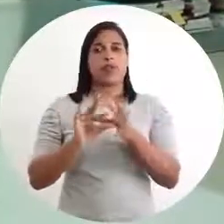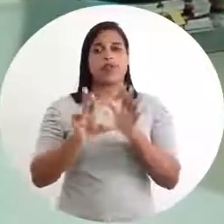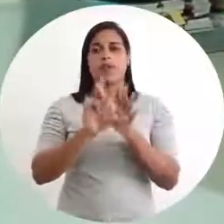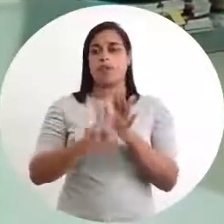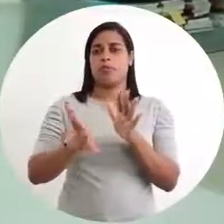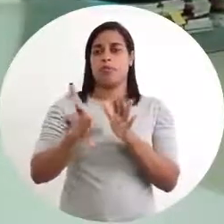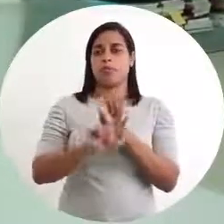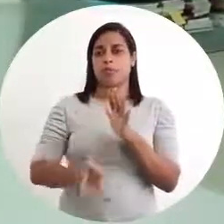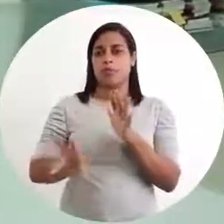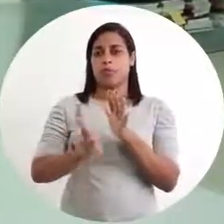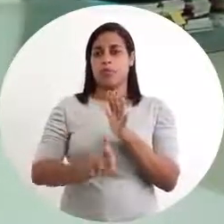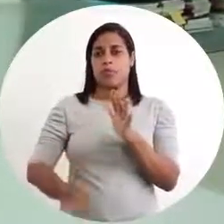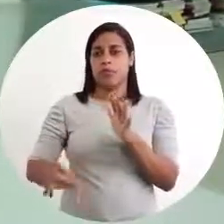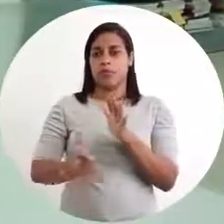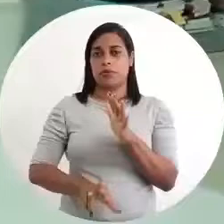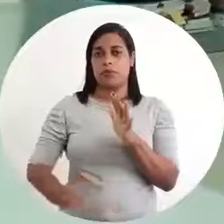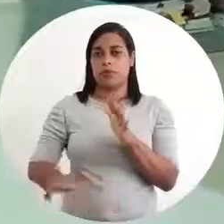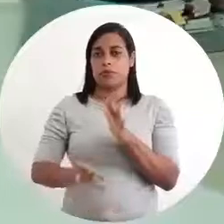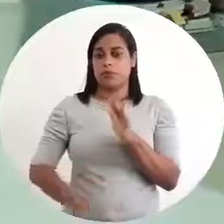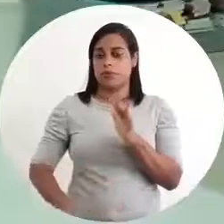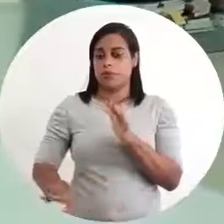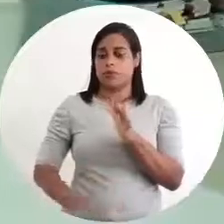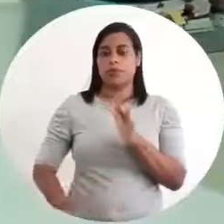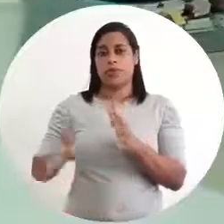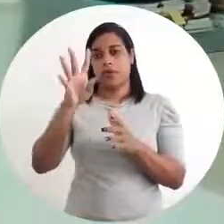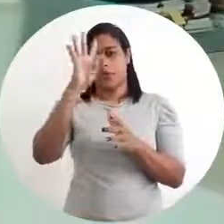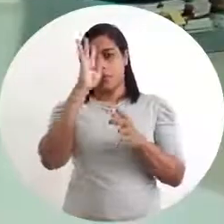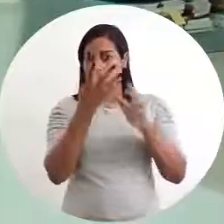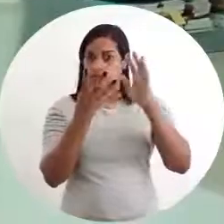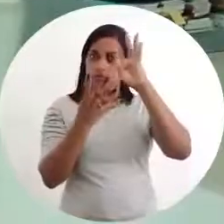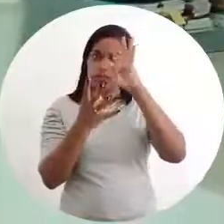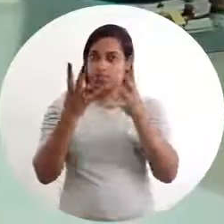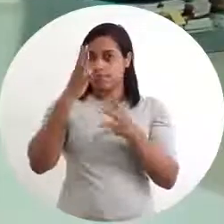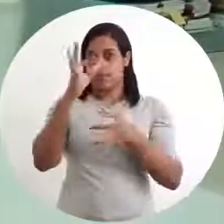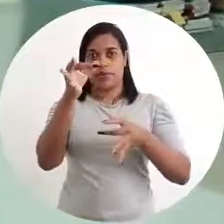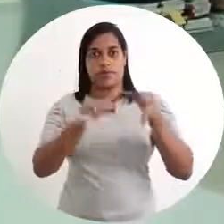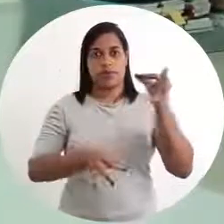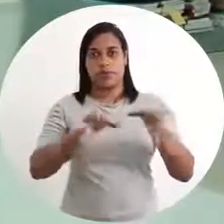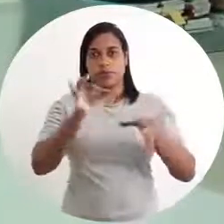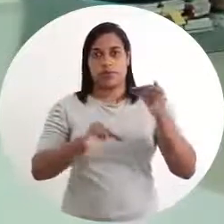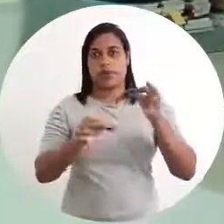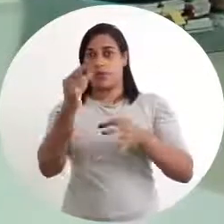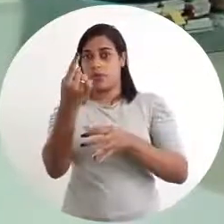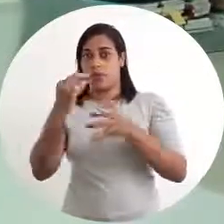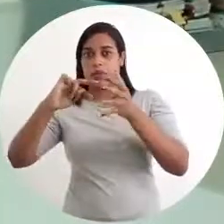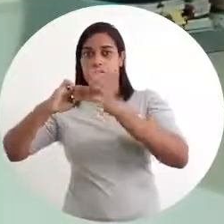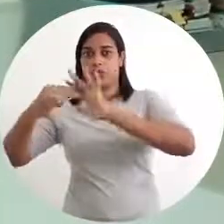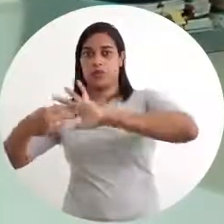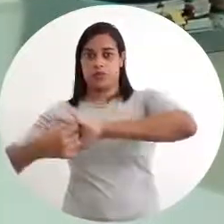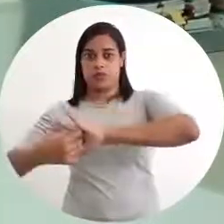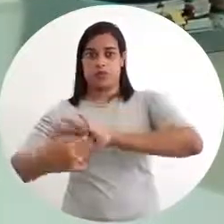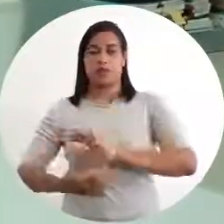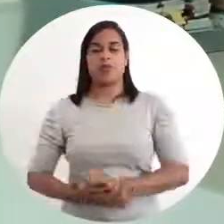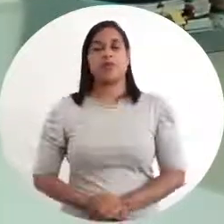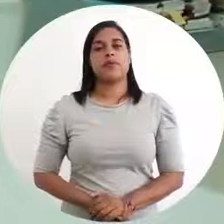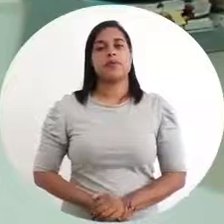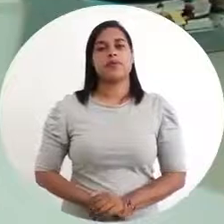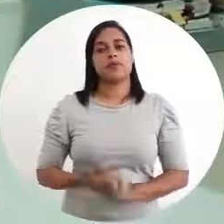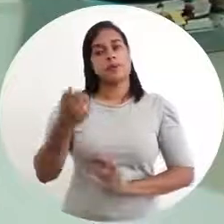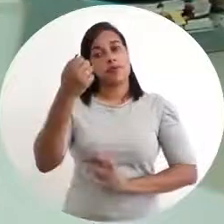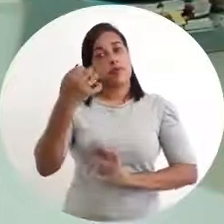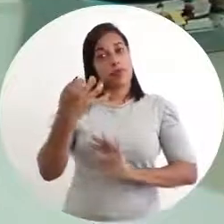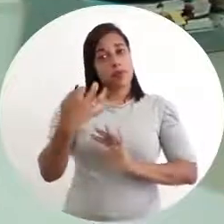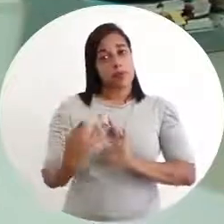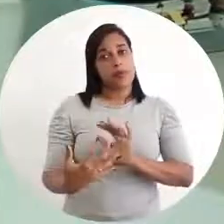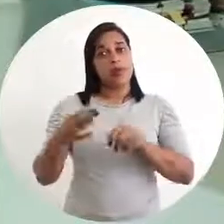de diversos ordenamentos, de diversas decisões judiciais num determinado sentido. Pois bem, eu falo um